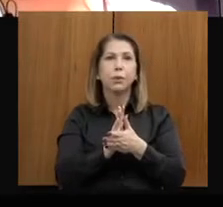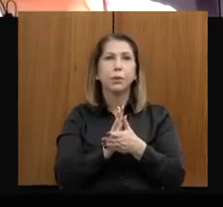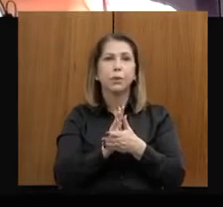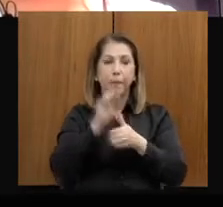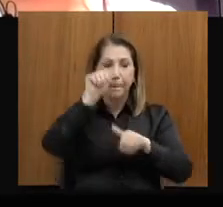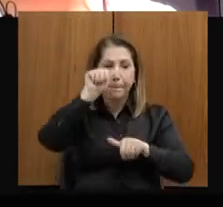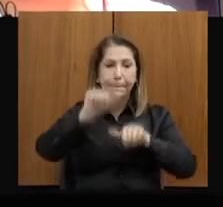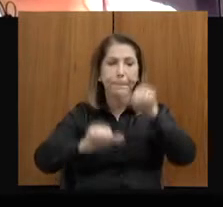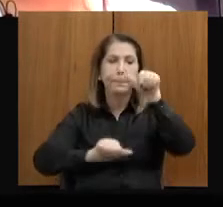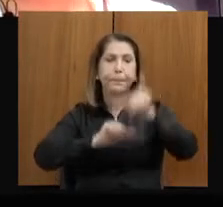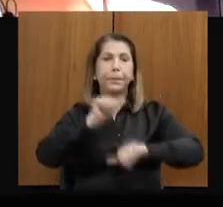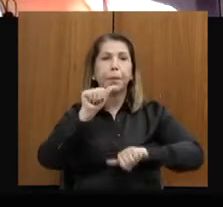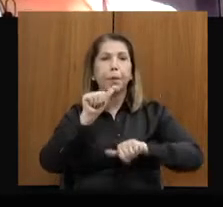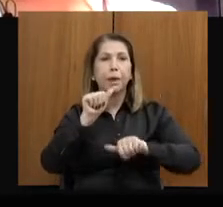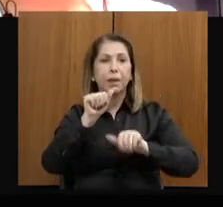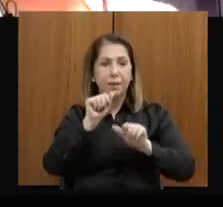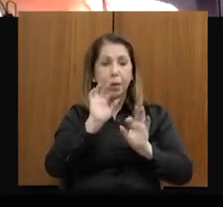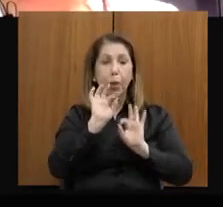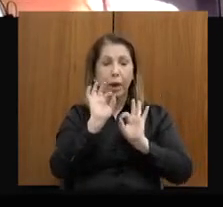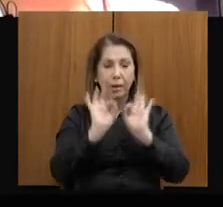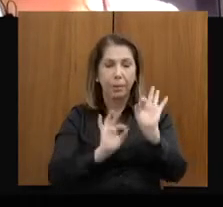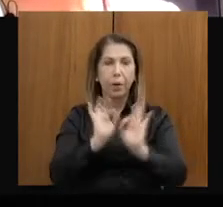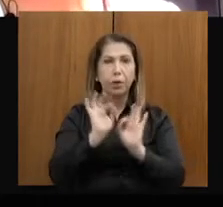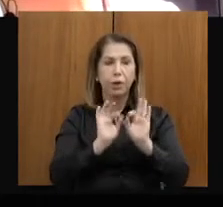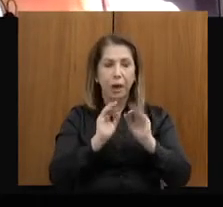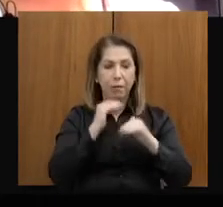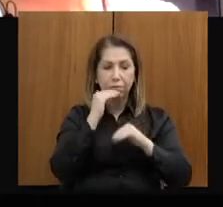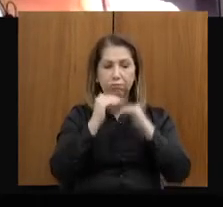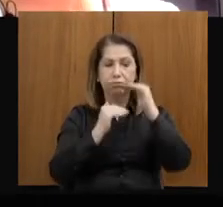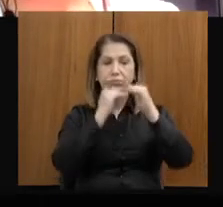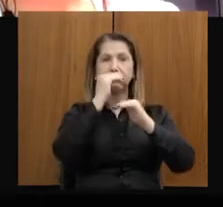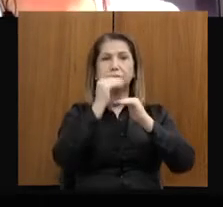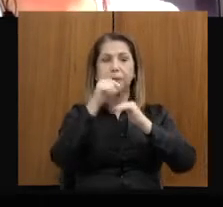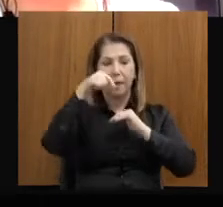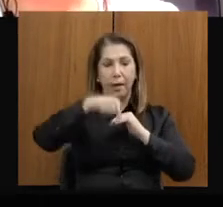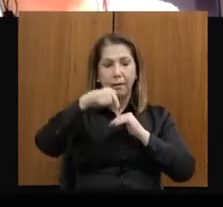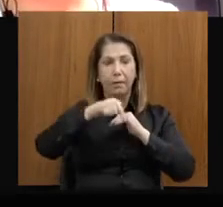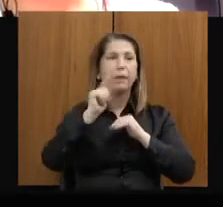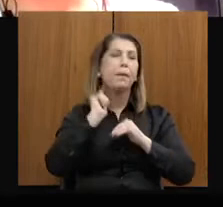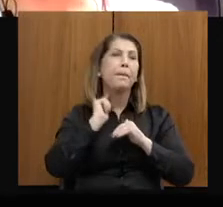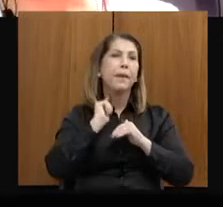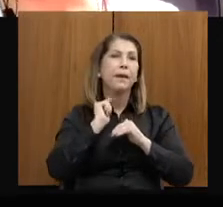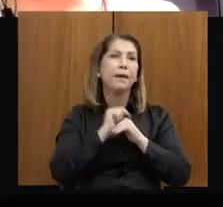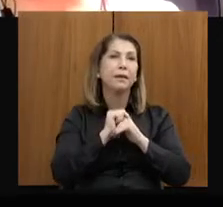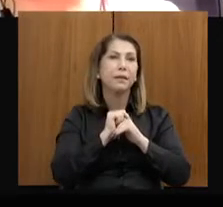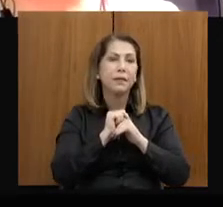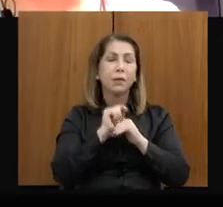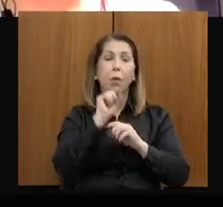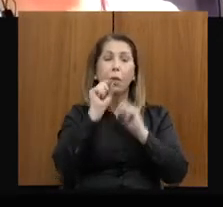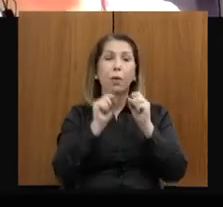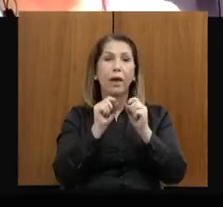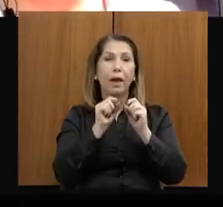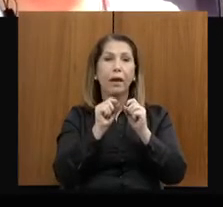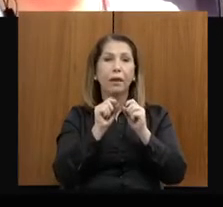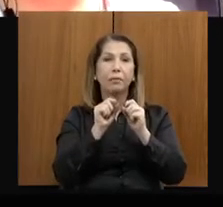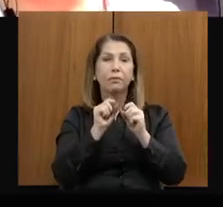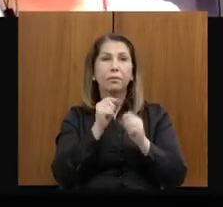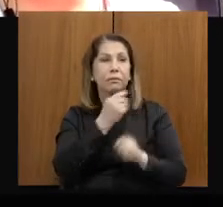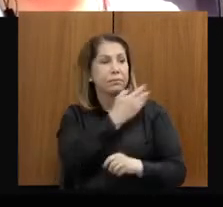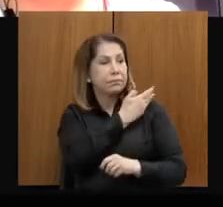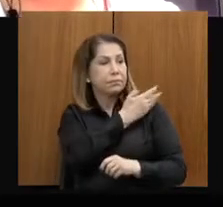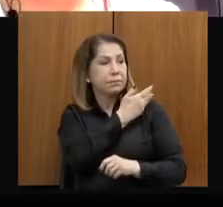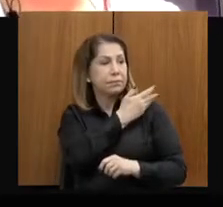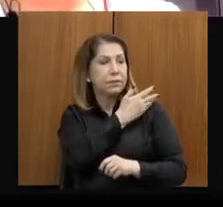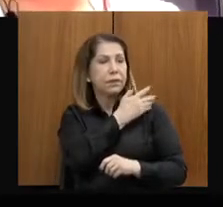transformação de existem e projetos né de desenvolvimento de são projetos que refletem na exclusão